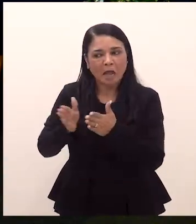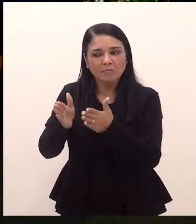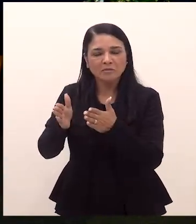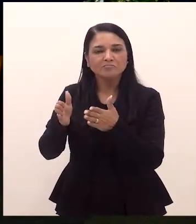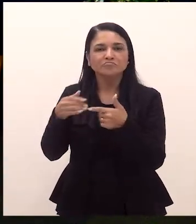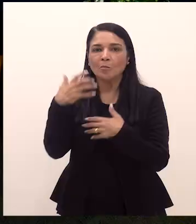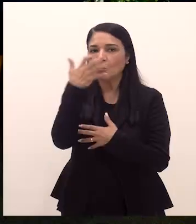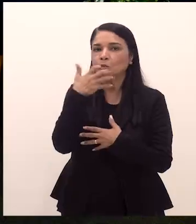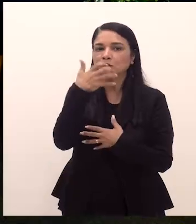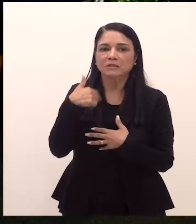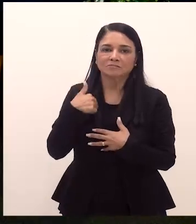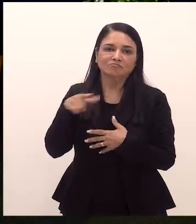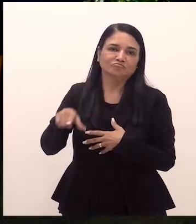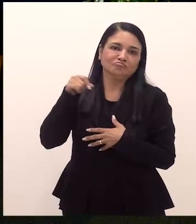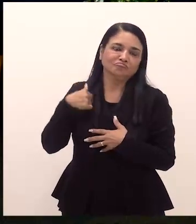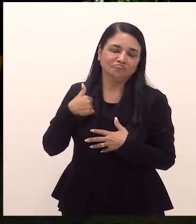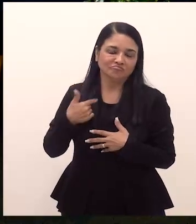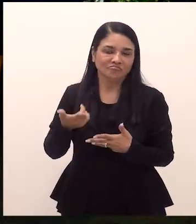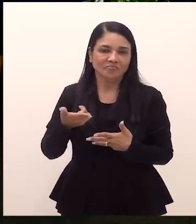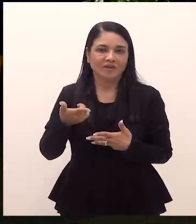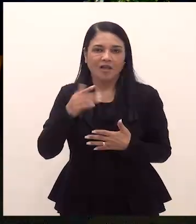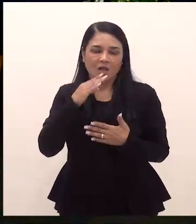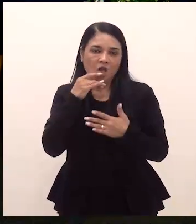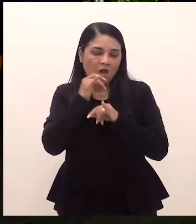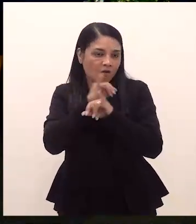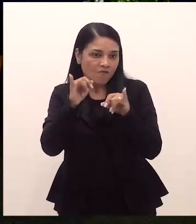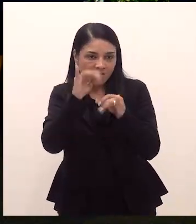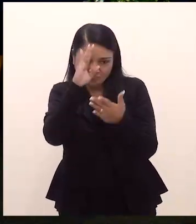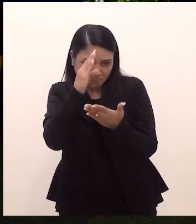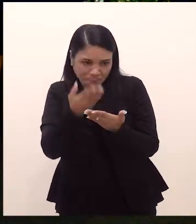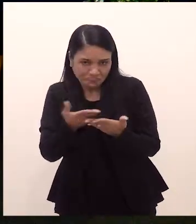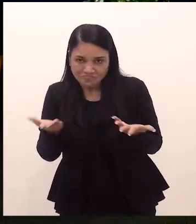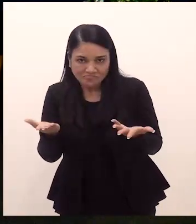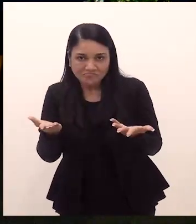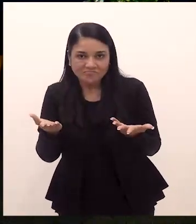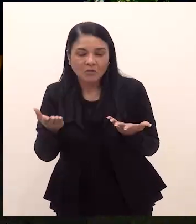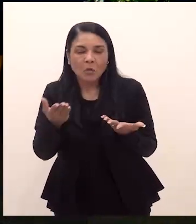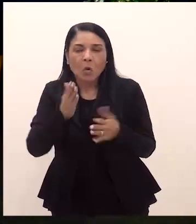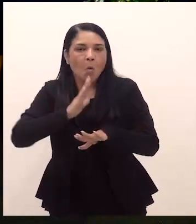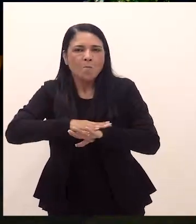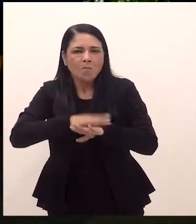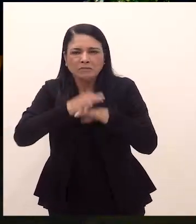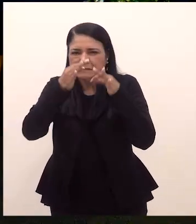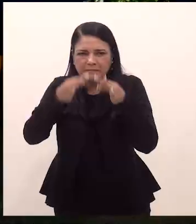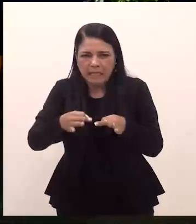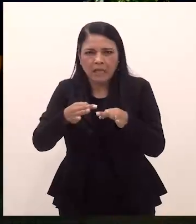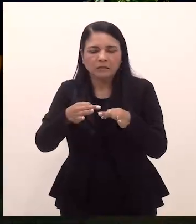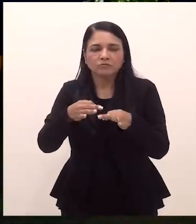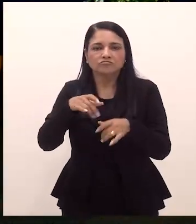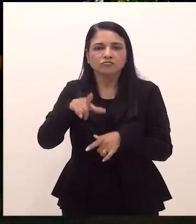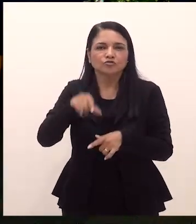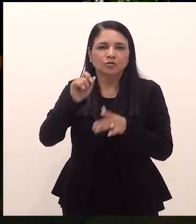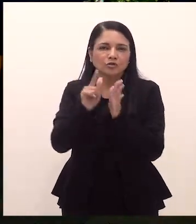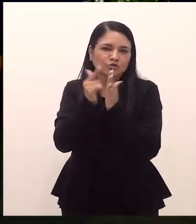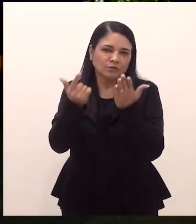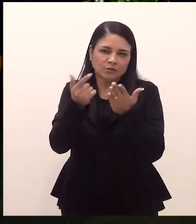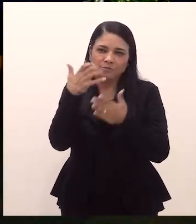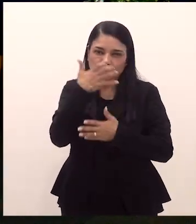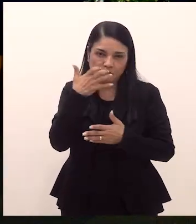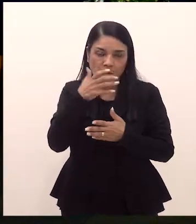eu fui para esse caminho. Eu confesso que eu não sei dizer em que momento eu escolhi o jornalismo